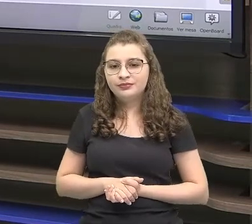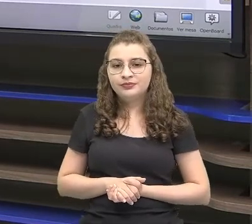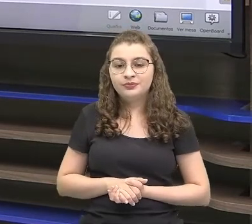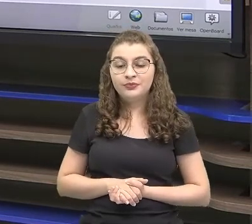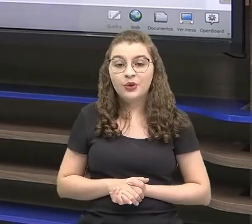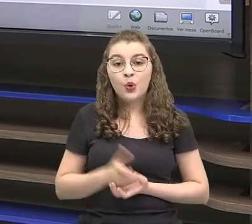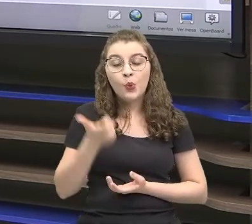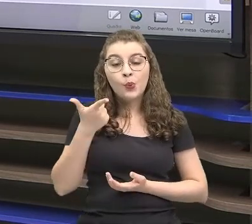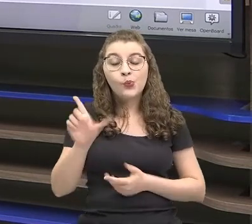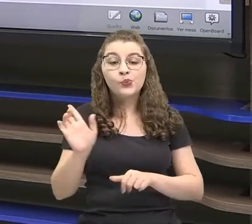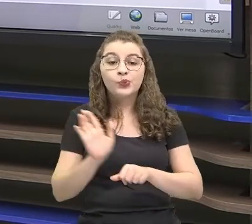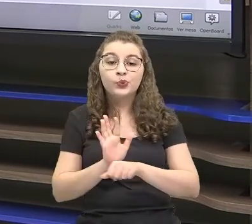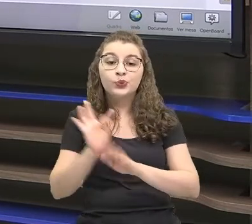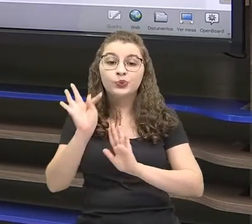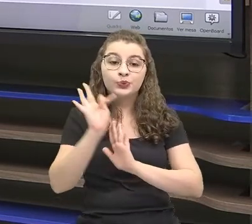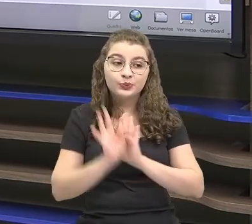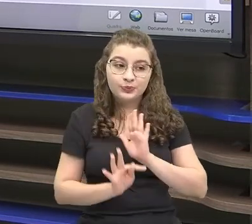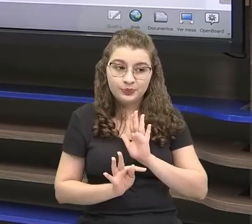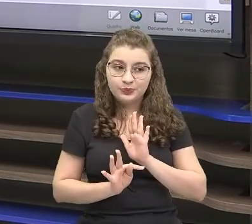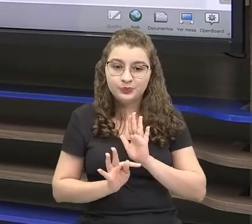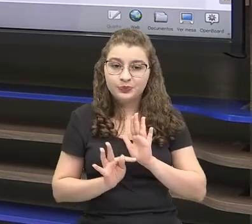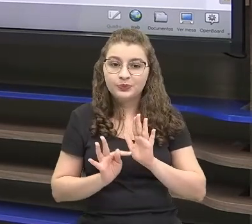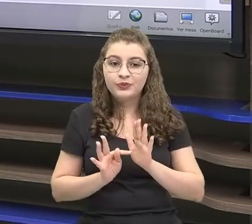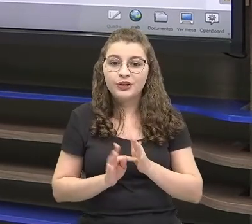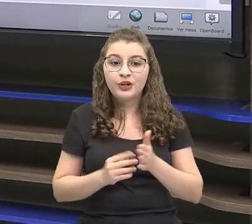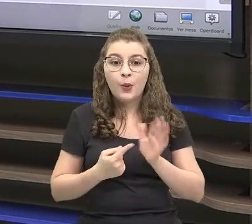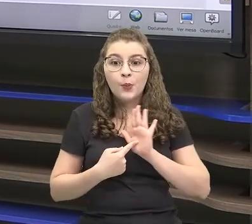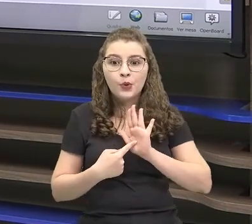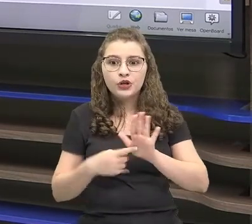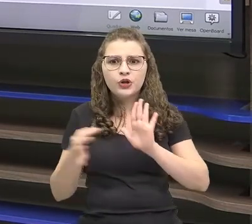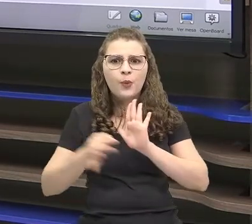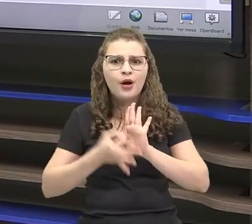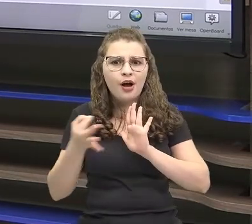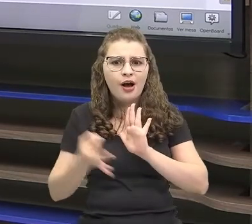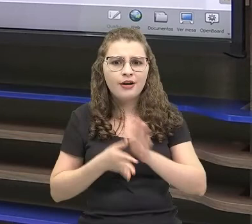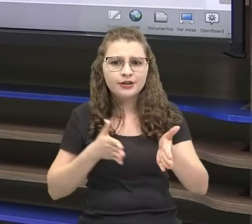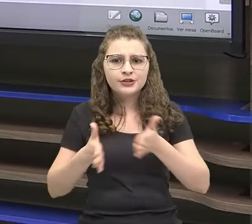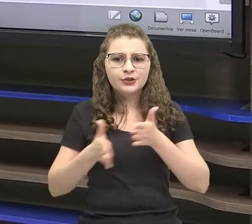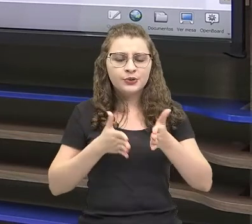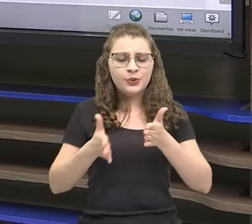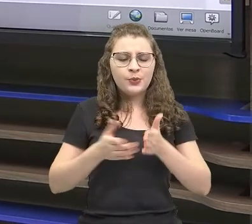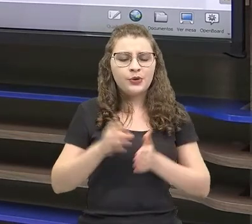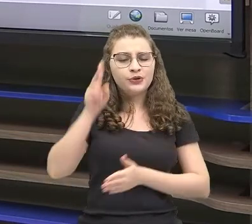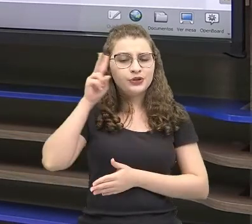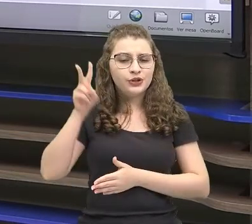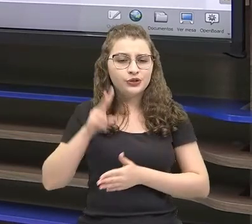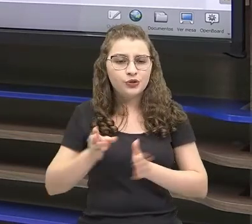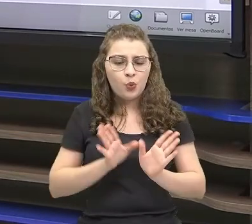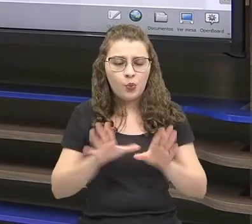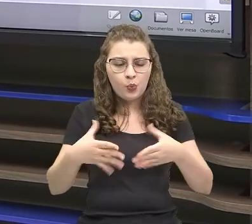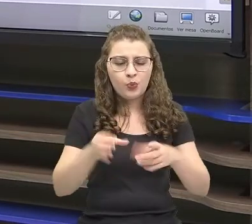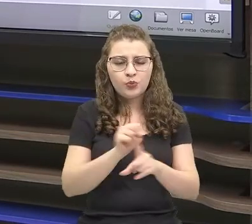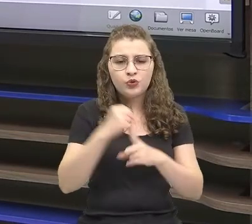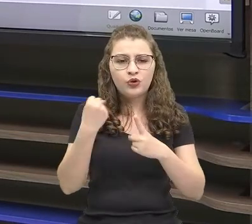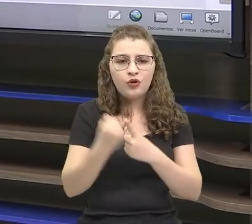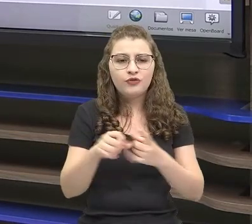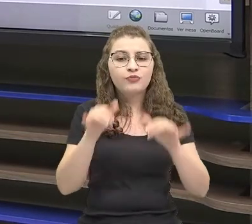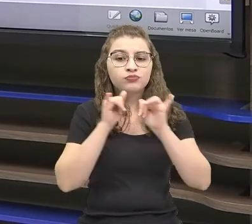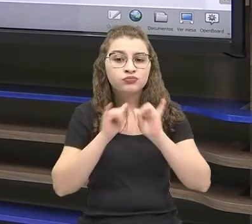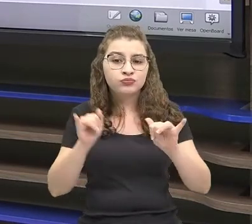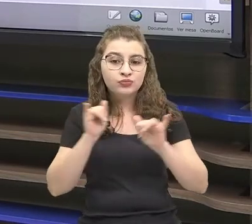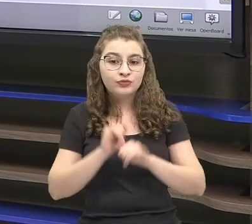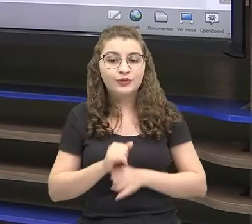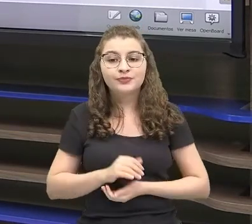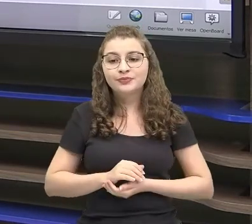ver um trecho e você vê como ele faz sérias críticas à situação do povo através aí da boca de um